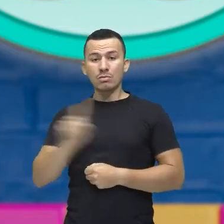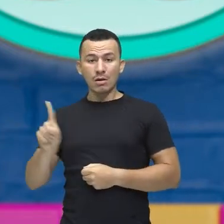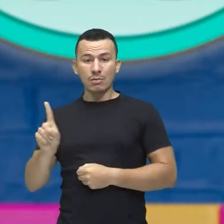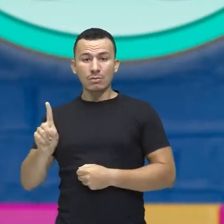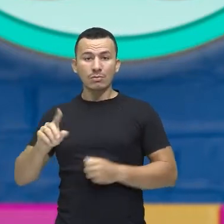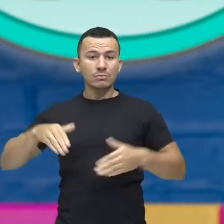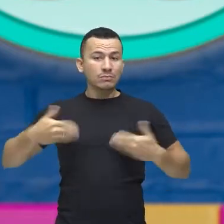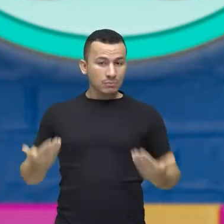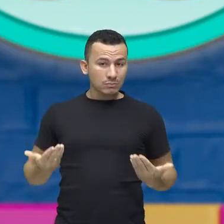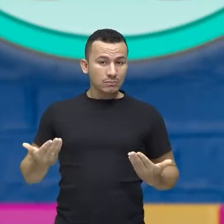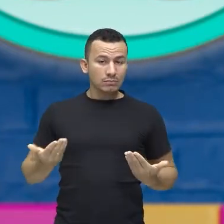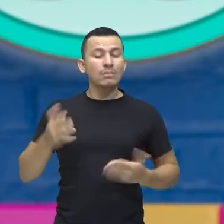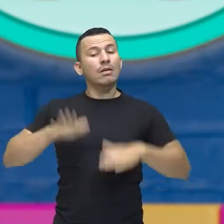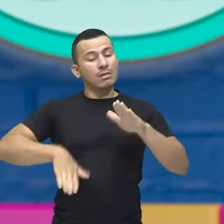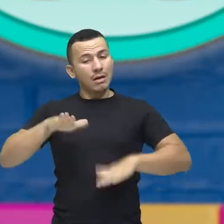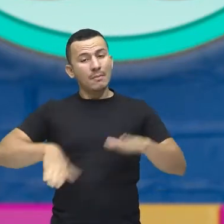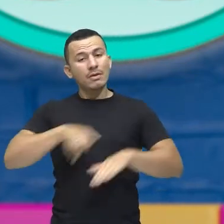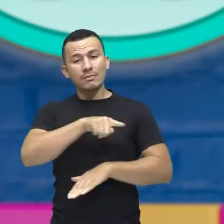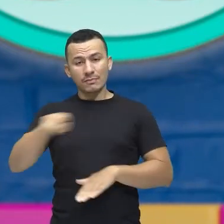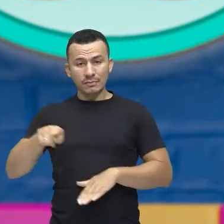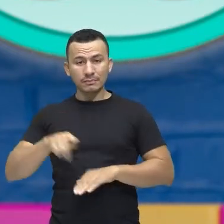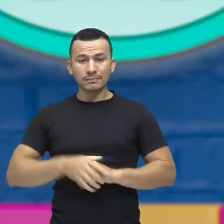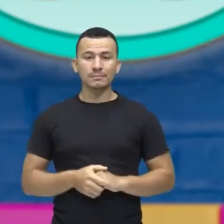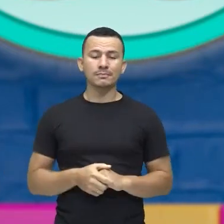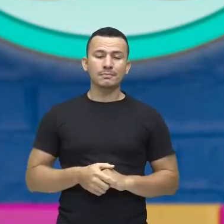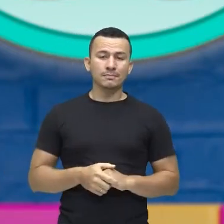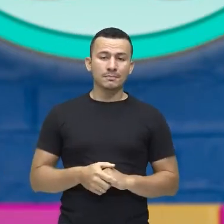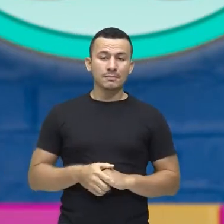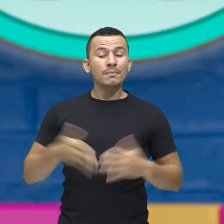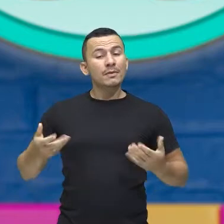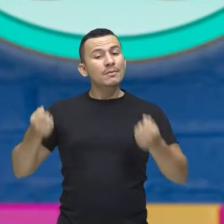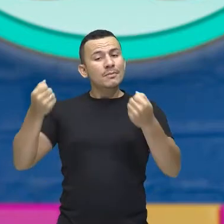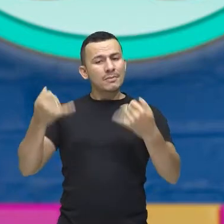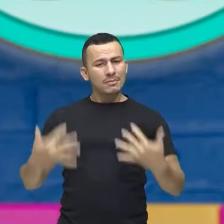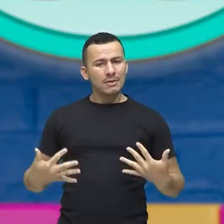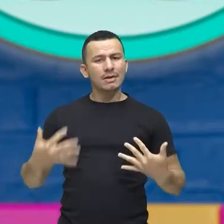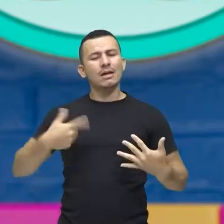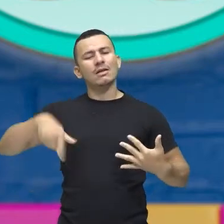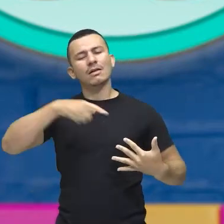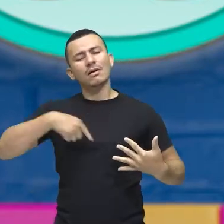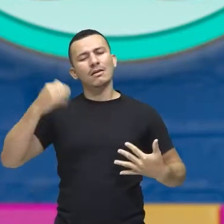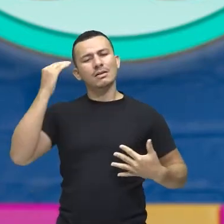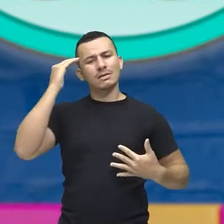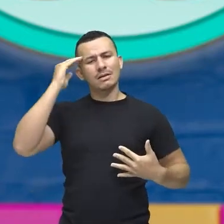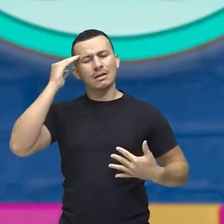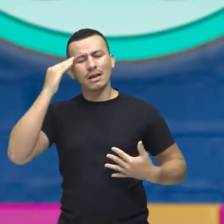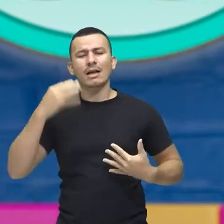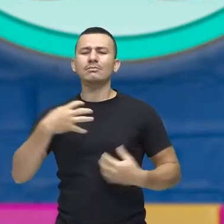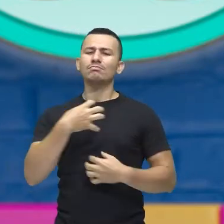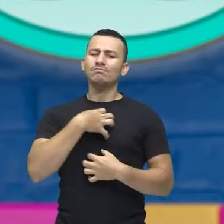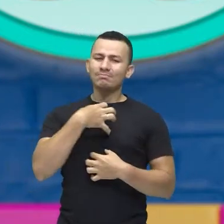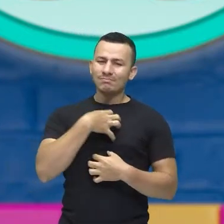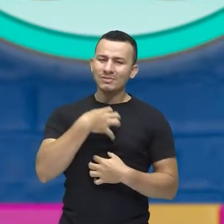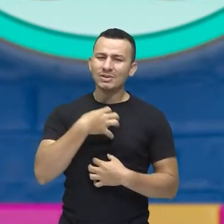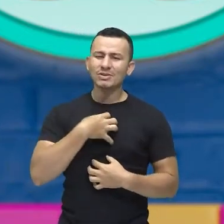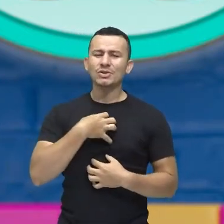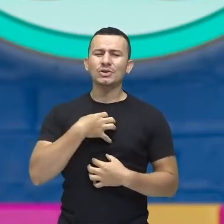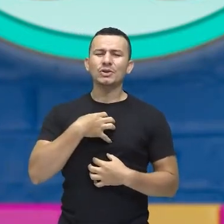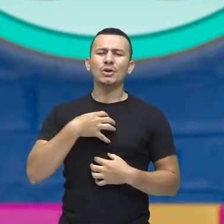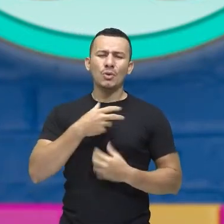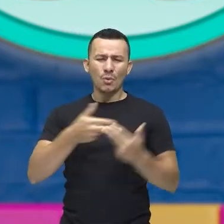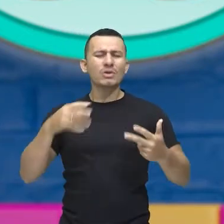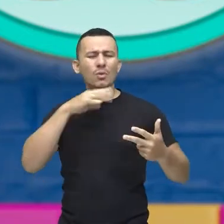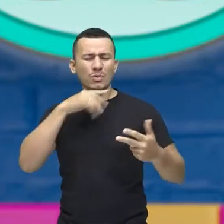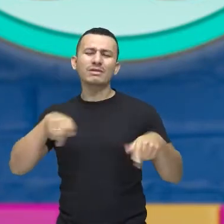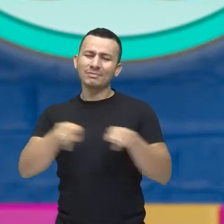decidimos. Já passa por um processo de si. Então, quando eu falo que a gente precisa entender e sentir as coisas, inclusive as ruins, eu